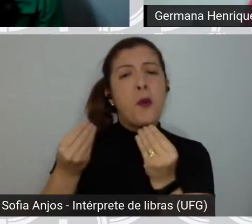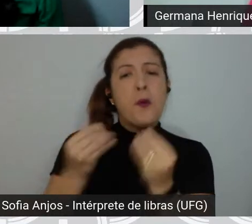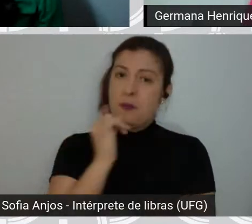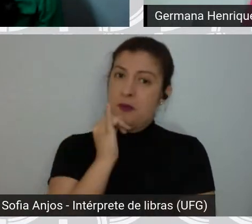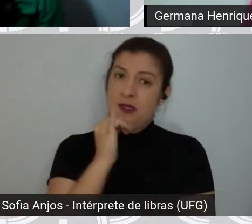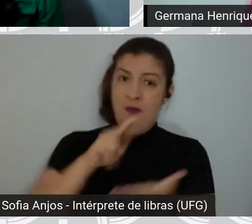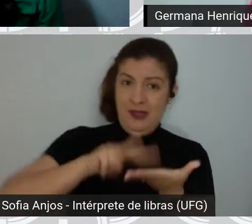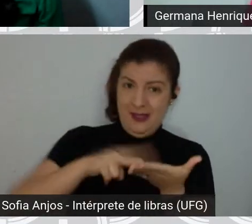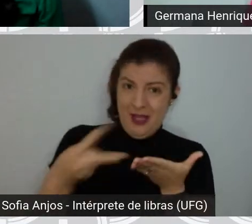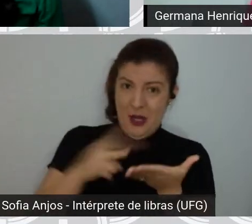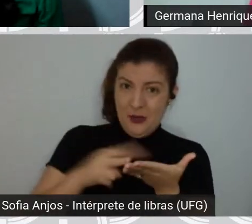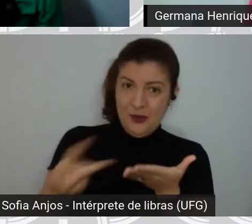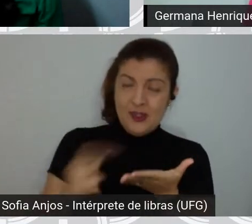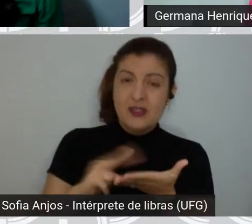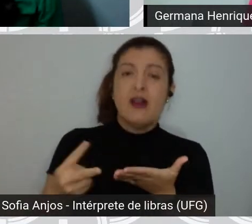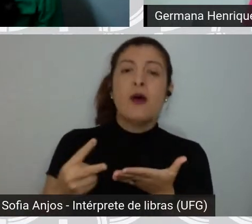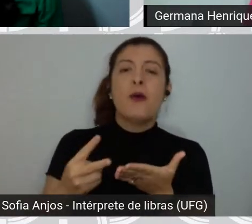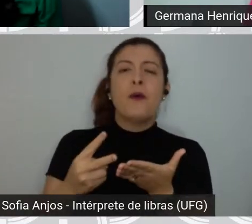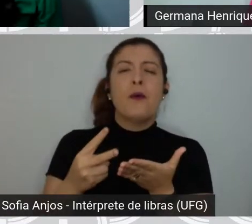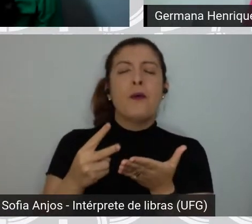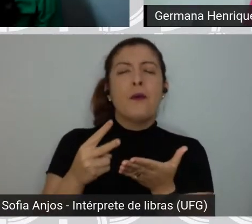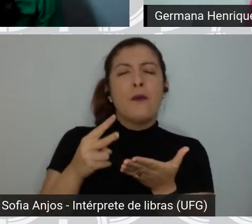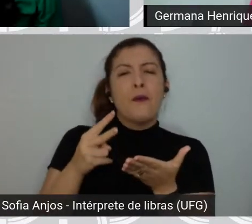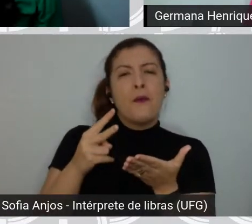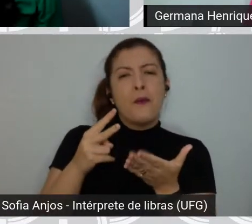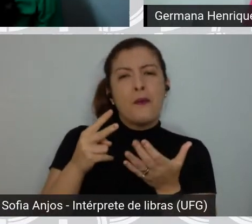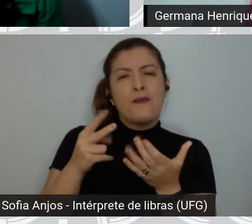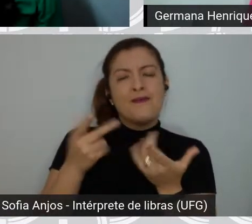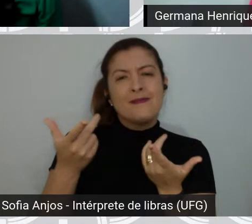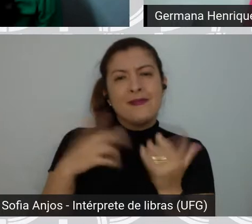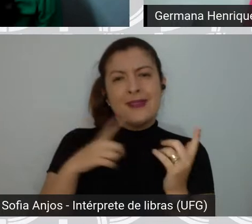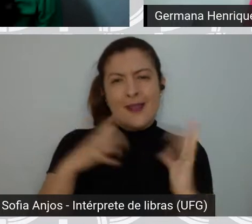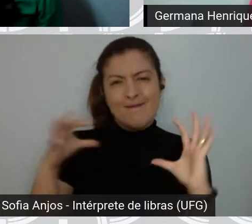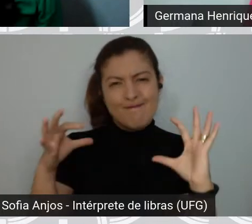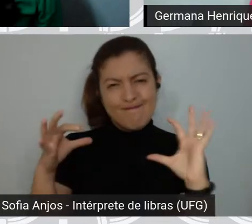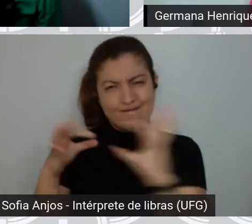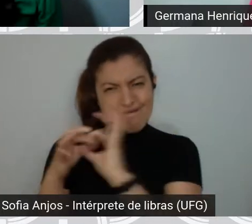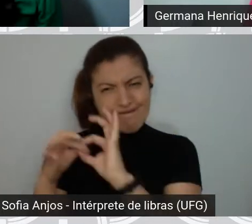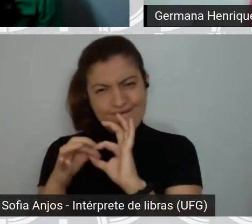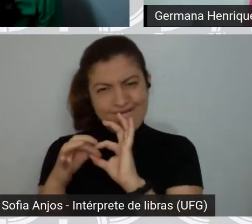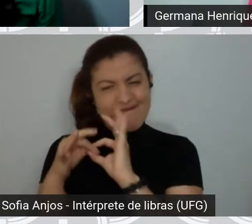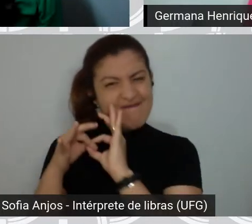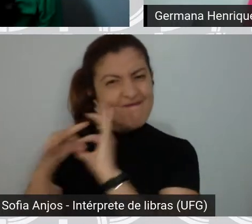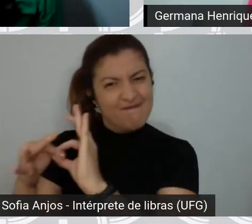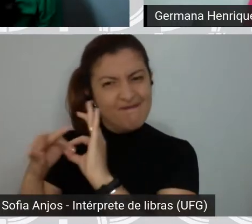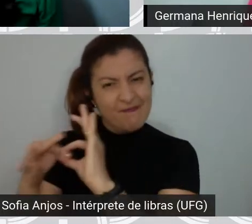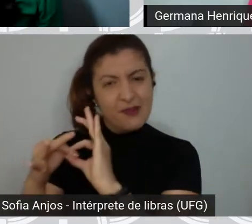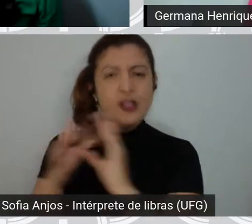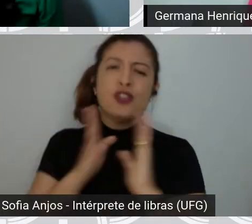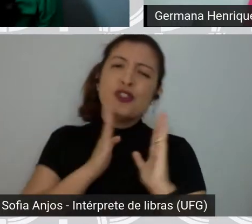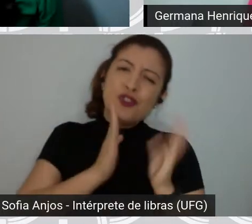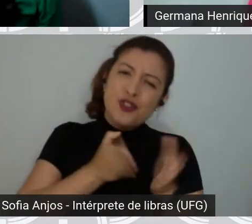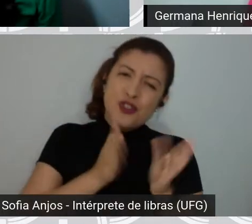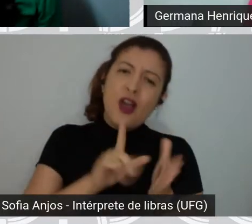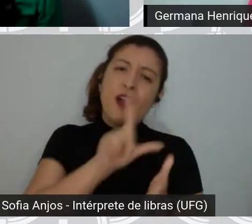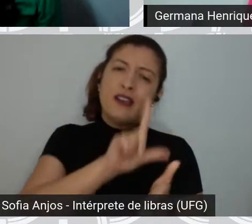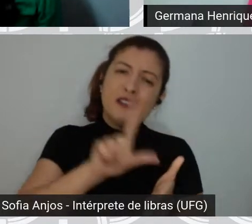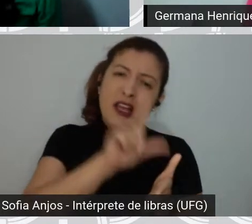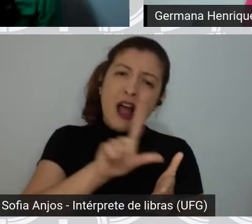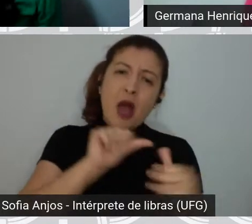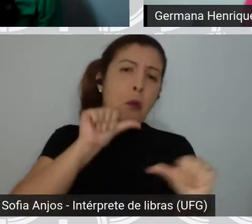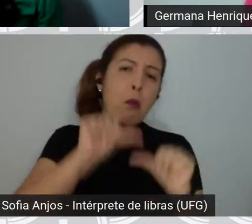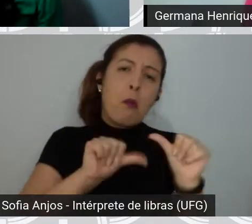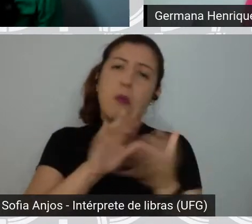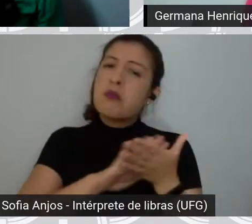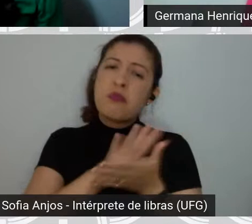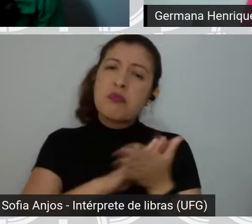modo sempre a trilhar caminhos já percorridos dentro do sistema literário, não renovando o sistema,